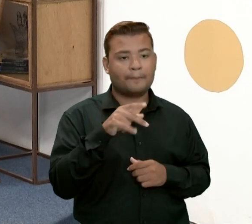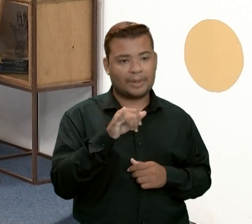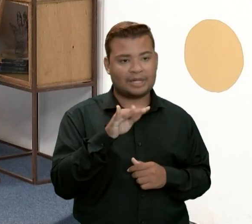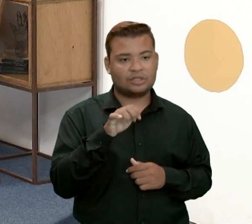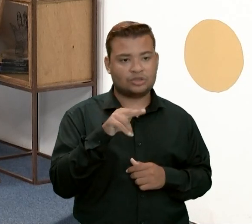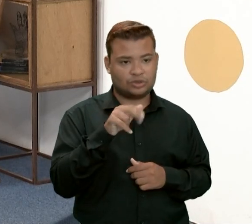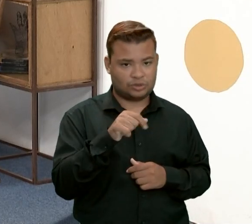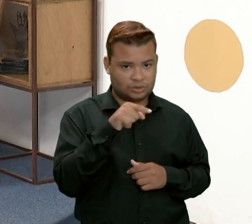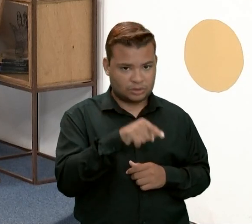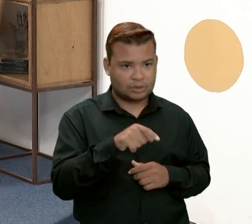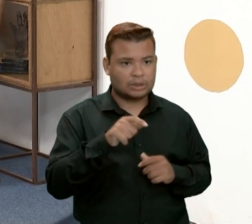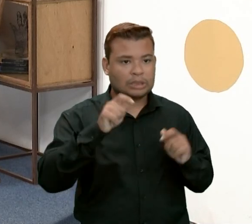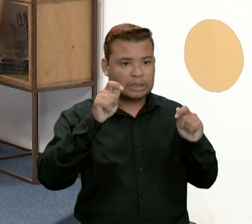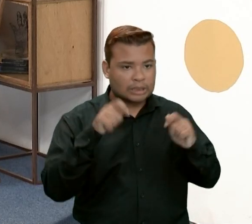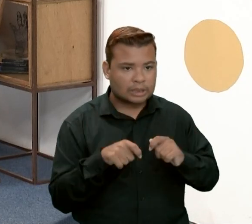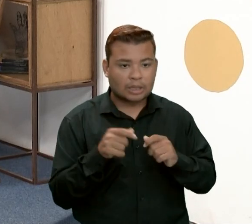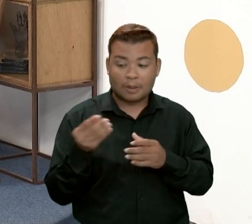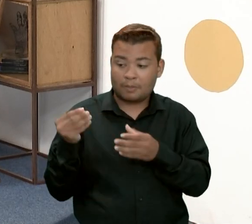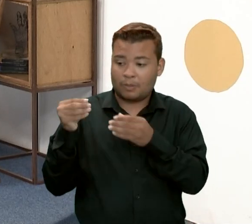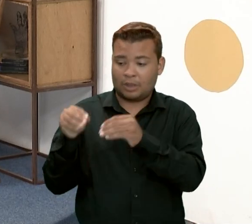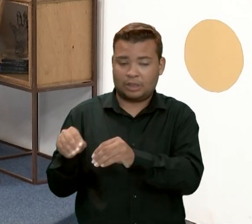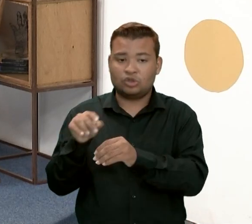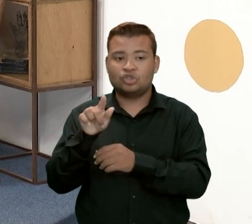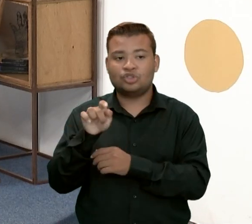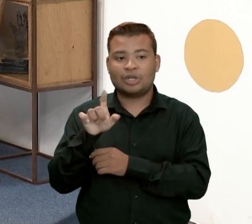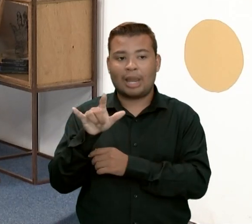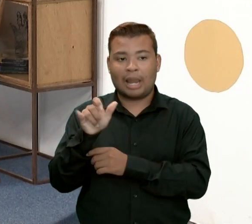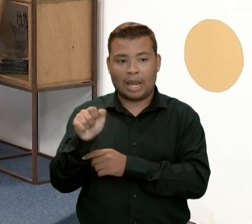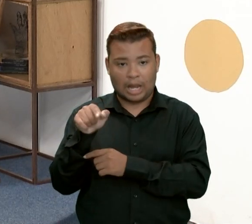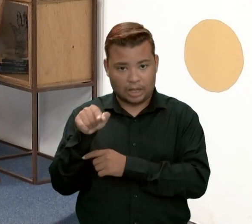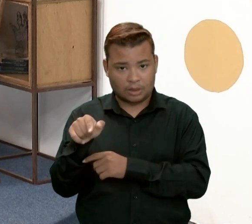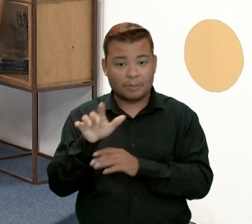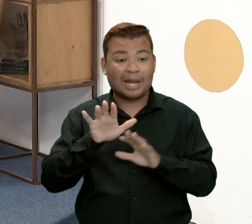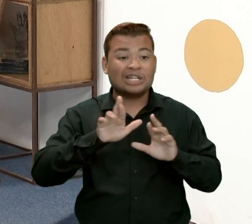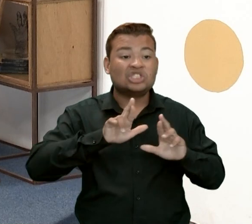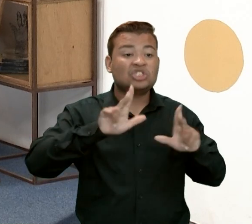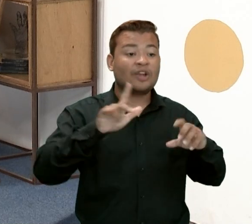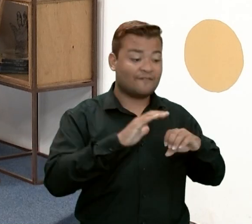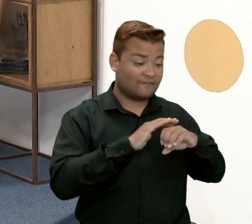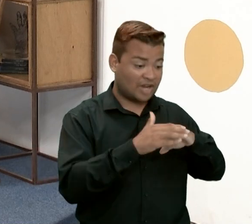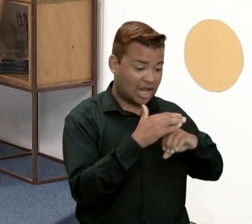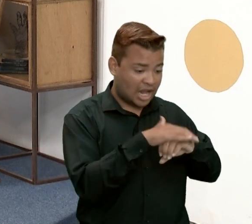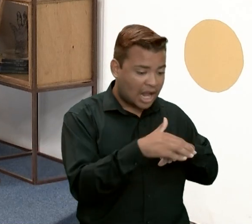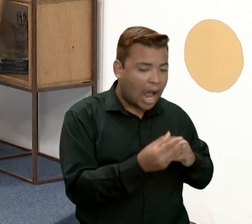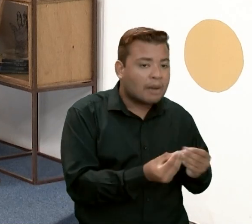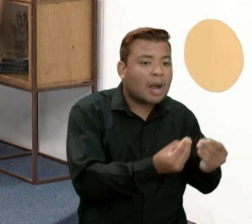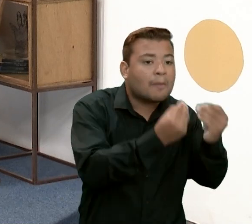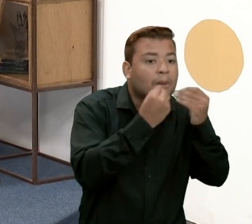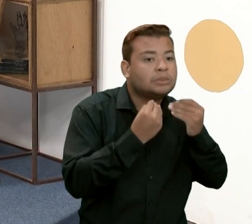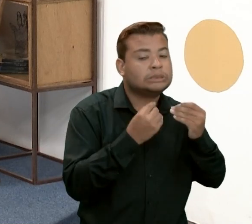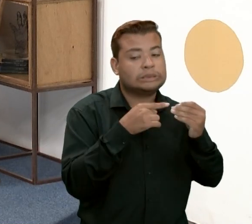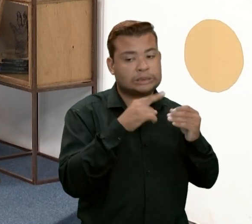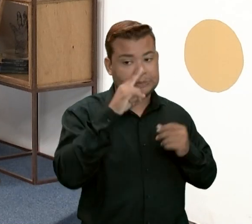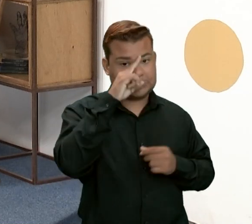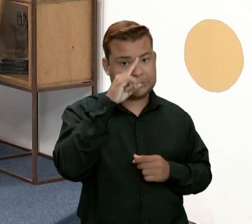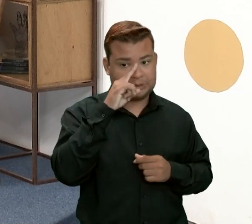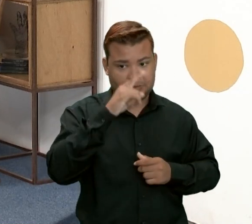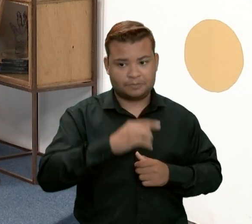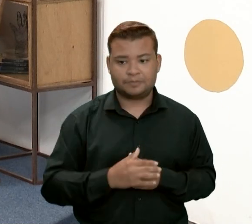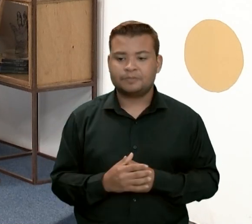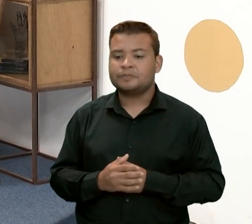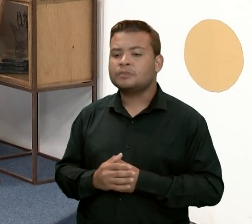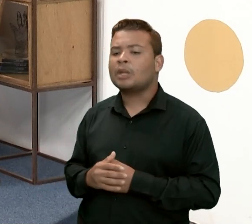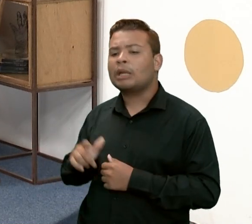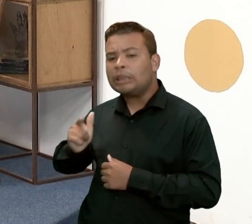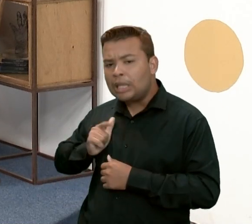para colocar na geleia é diferente do consumo da casca pura do maracujá. Tem todo um processo,